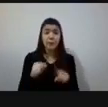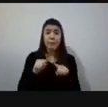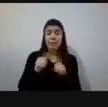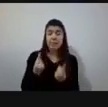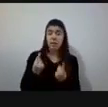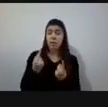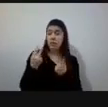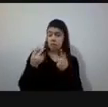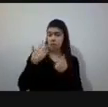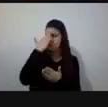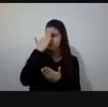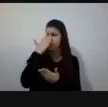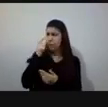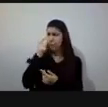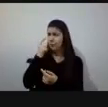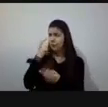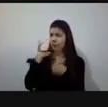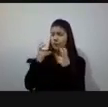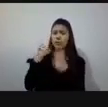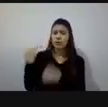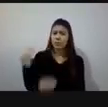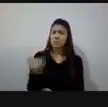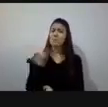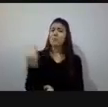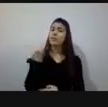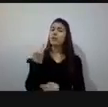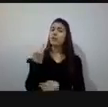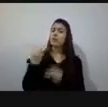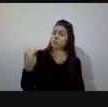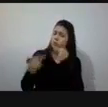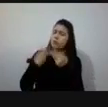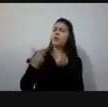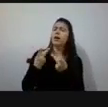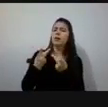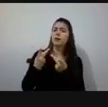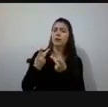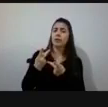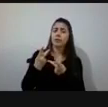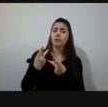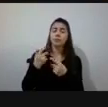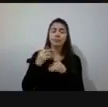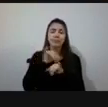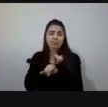importante a sua fala com relação a isso, evidenciar que